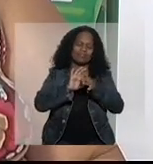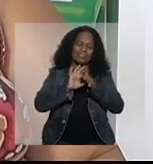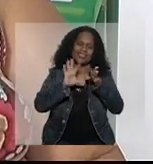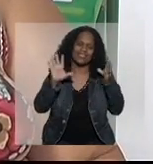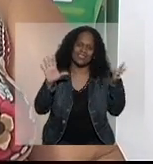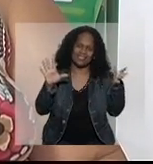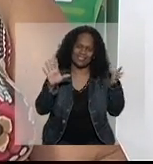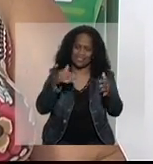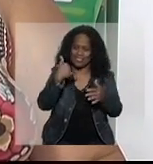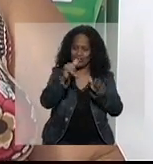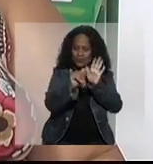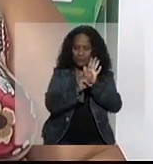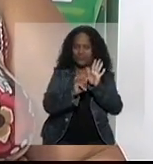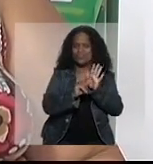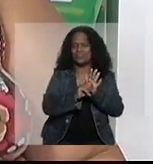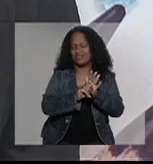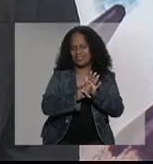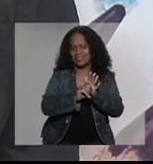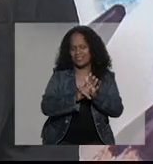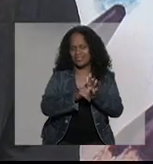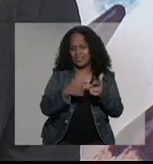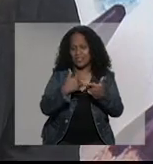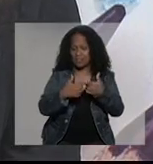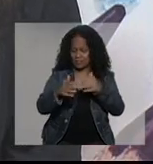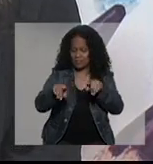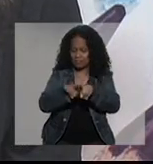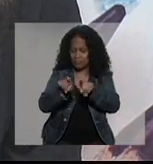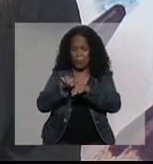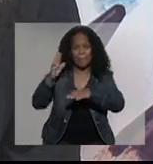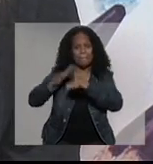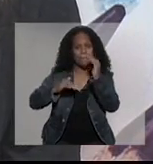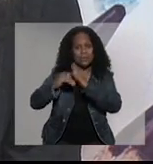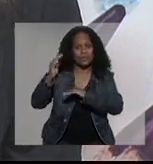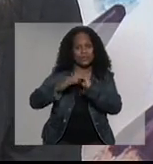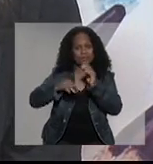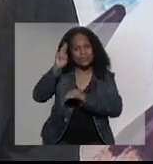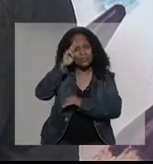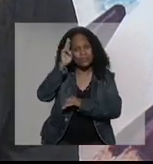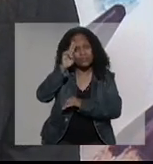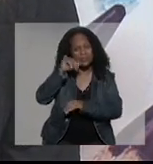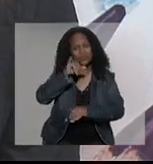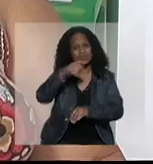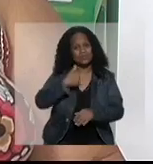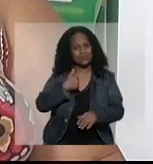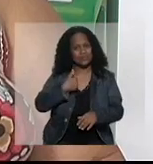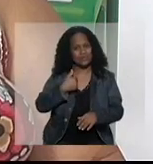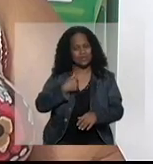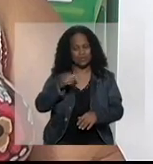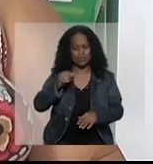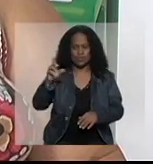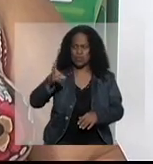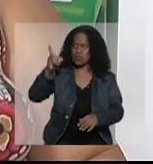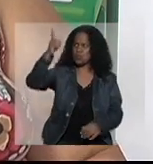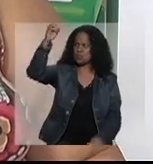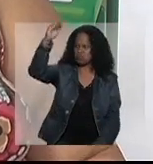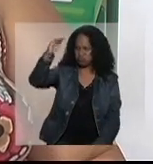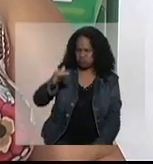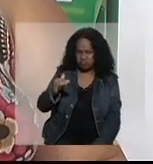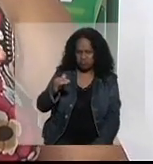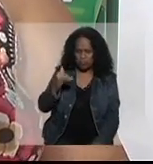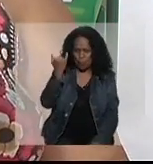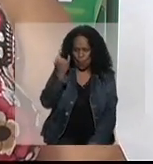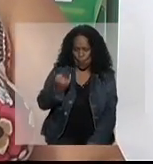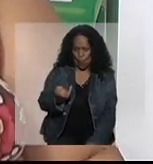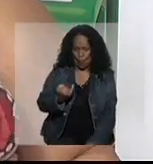à vontade para ser o que eu quiser ser. Na sua identidade, isso. até profissional, como contadora de histórias. E se eu sou alta ou se eu